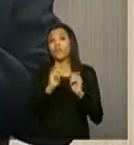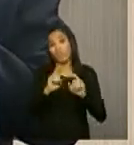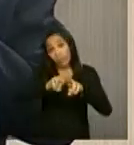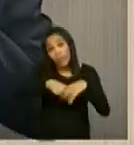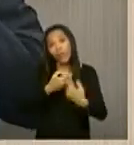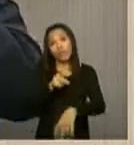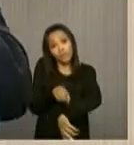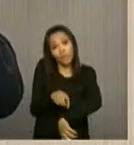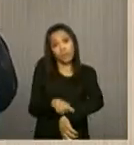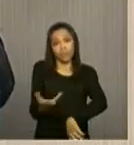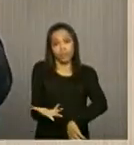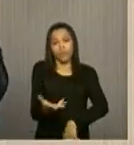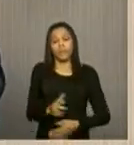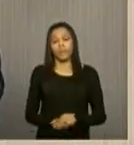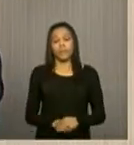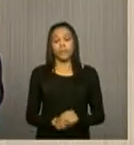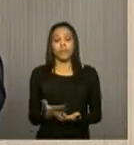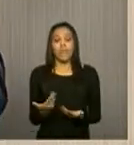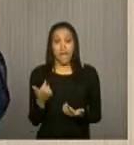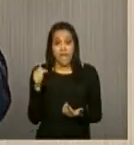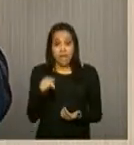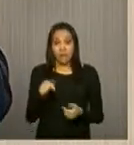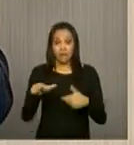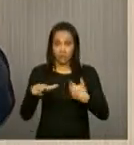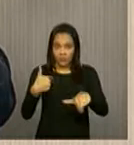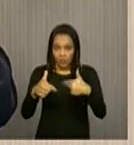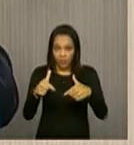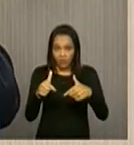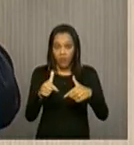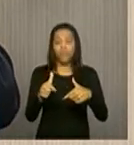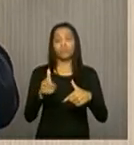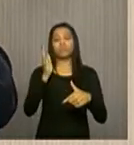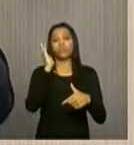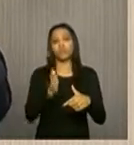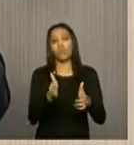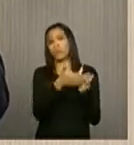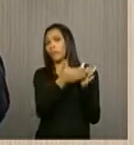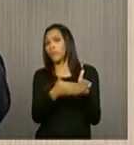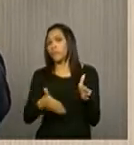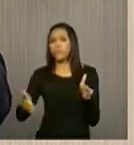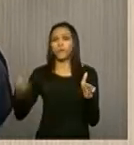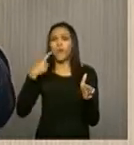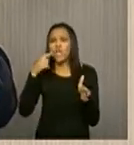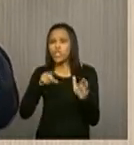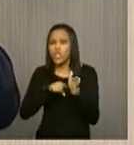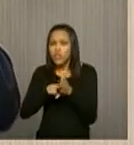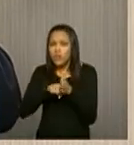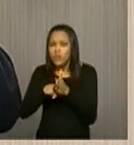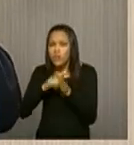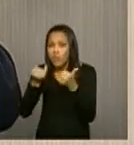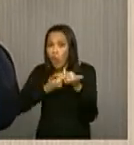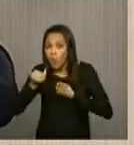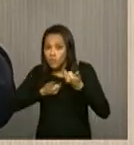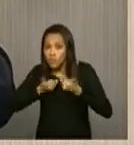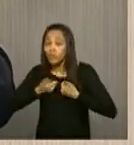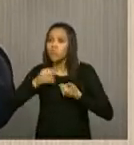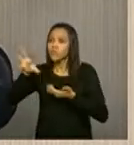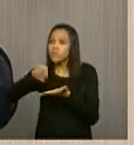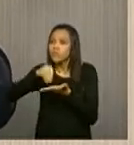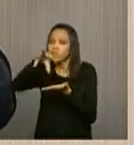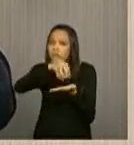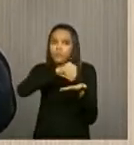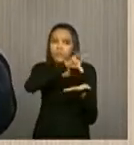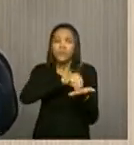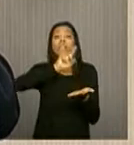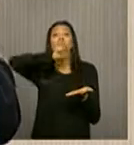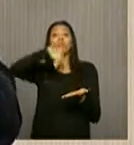mas enfim a esse trabalho foi e passou então por essa fase de levantamento de dados em novembro a essa